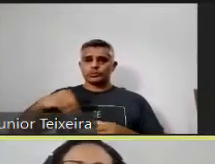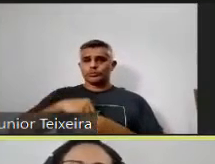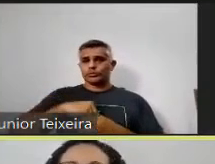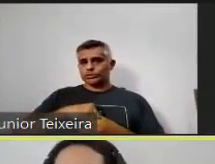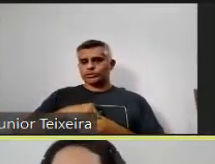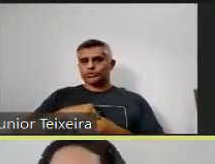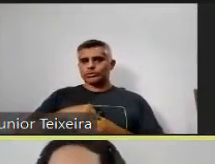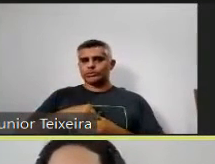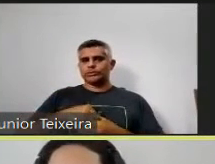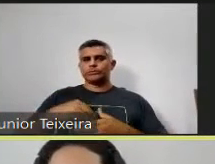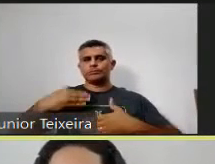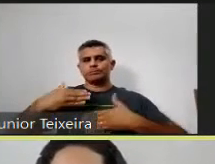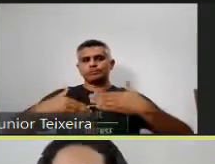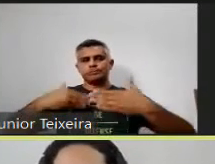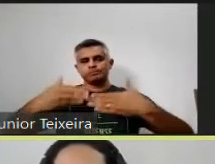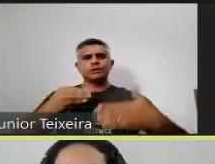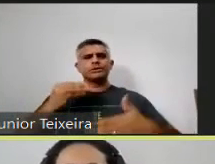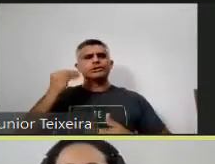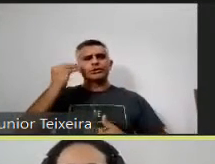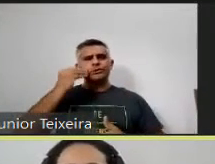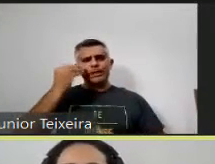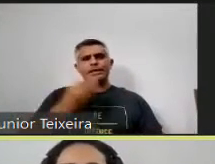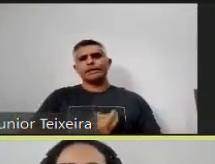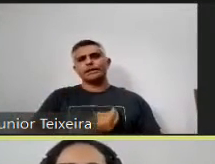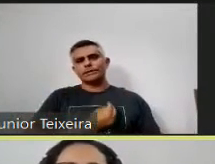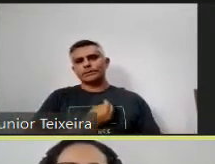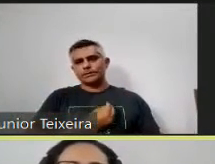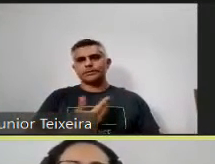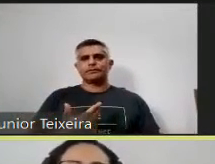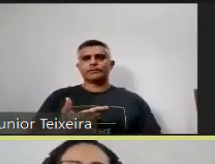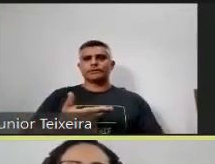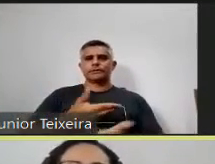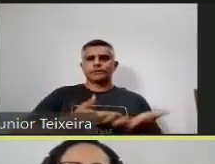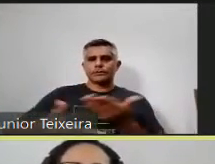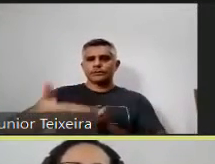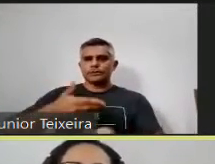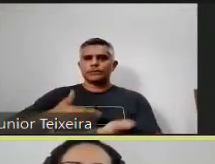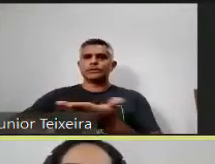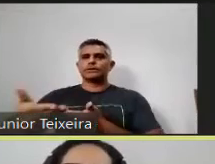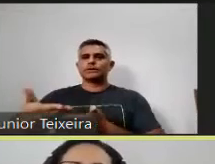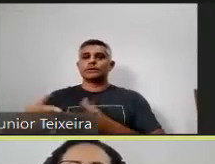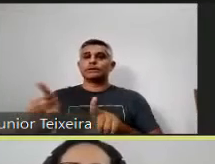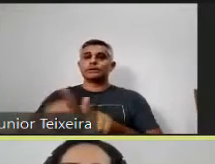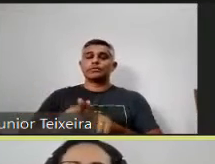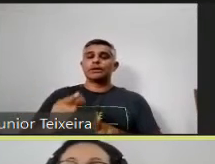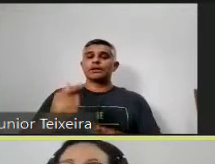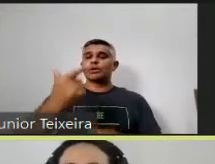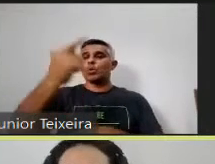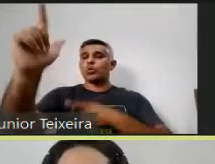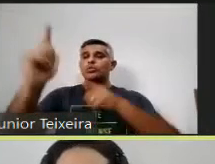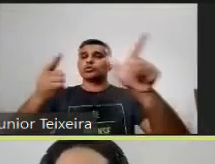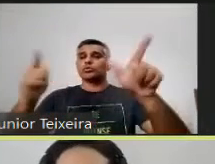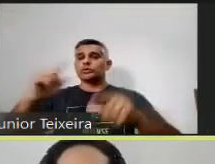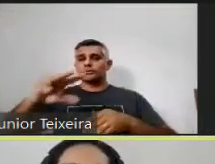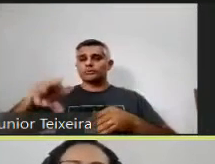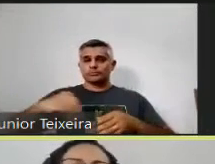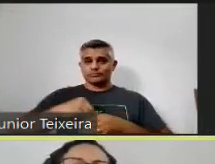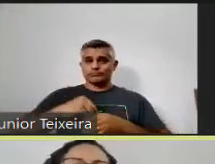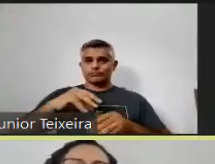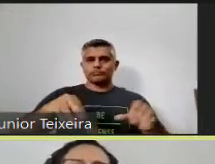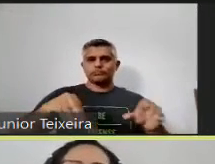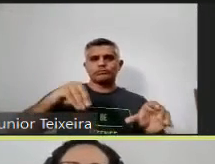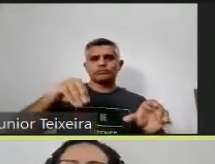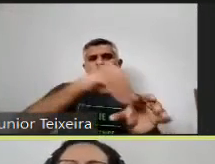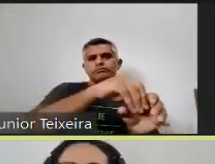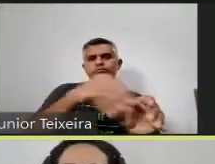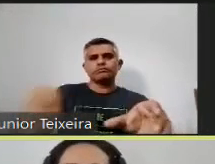intérpretes, do nosso, né, dos seres humanos em geral, ele vai acontecendo a partir das experiências que a gente vivencia, né, a